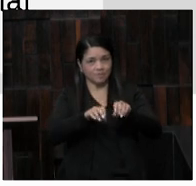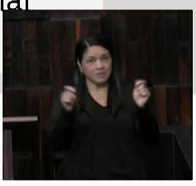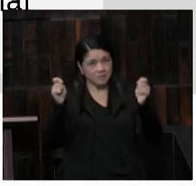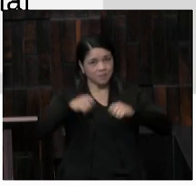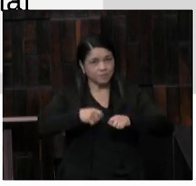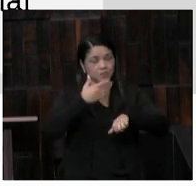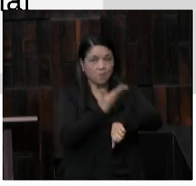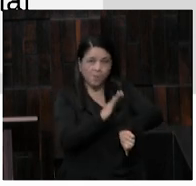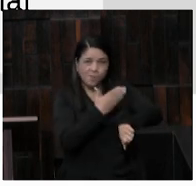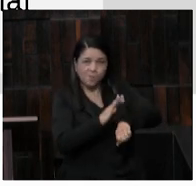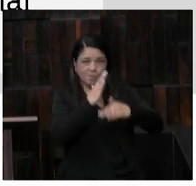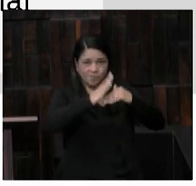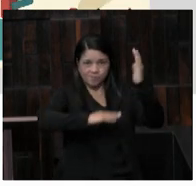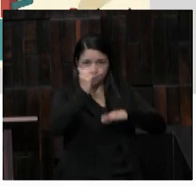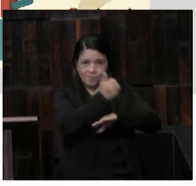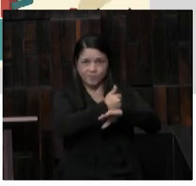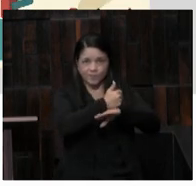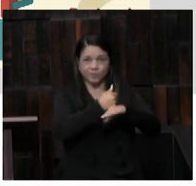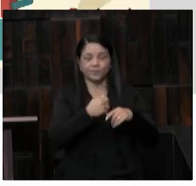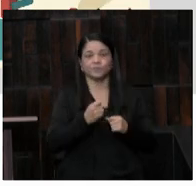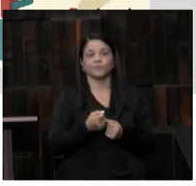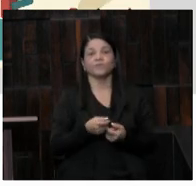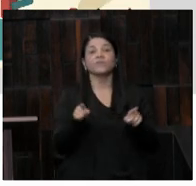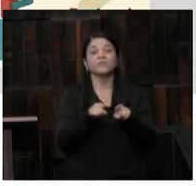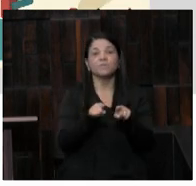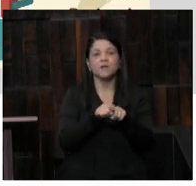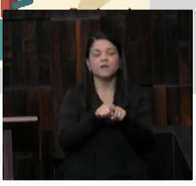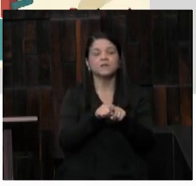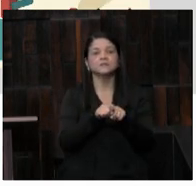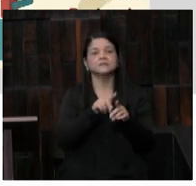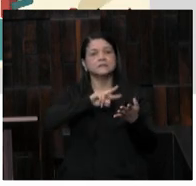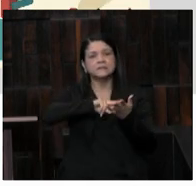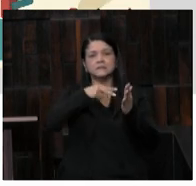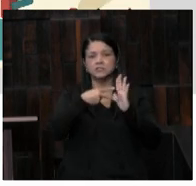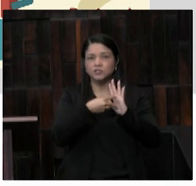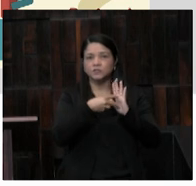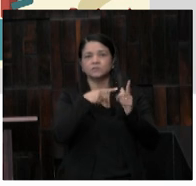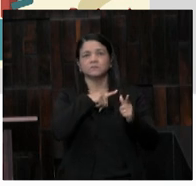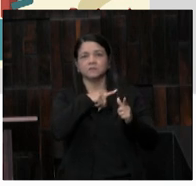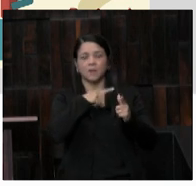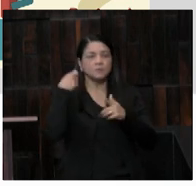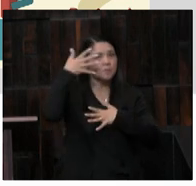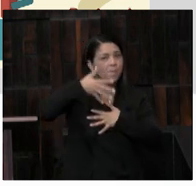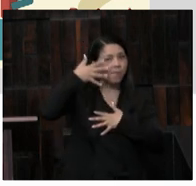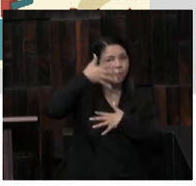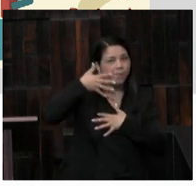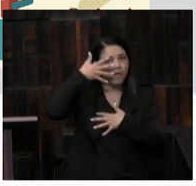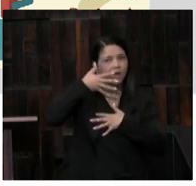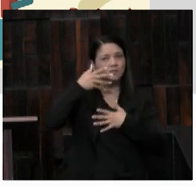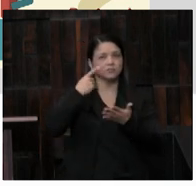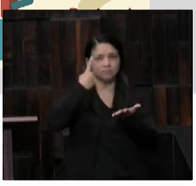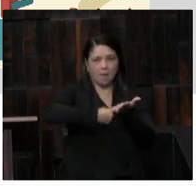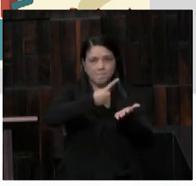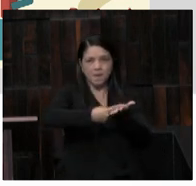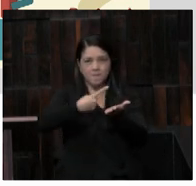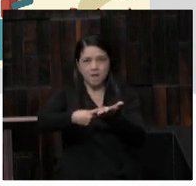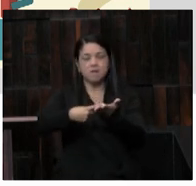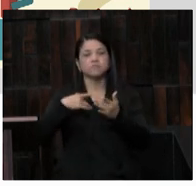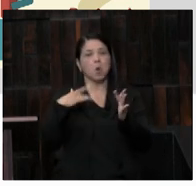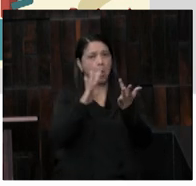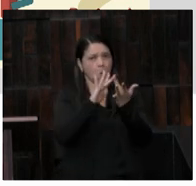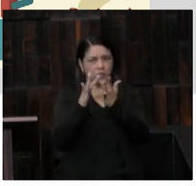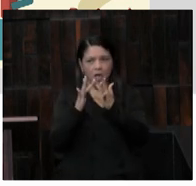capacitação profissional. Pode passar. Falando nesse sentido, a gente já tem algumas palestras ali agendadas, vocês podem entrar em